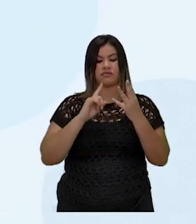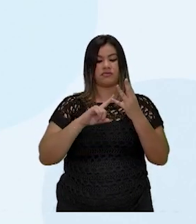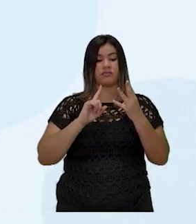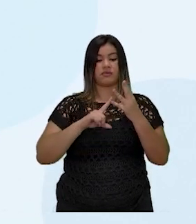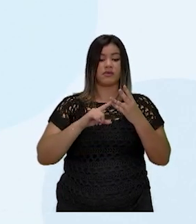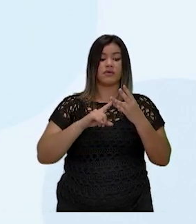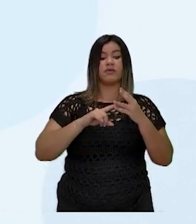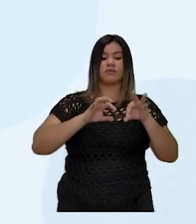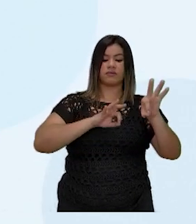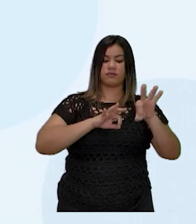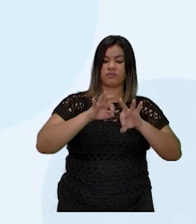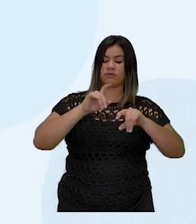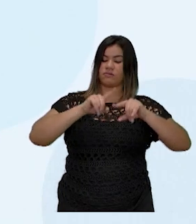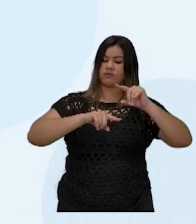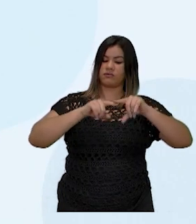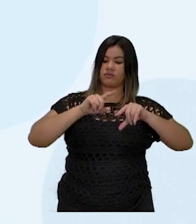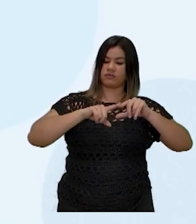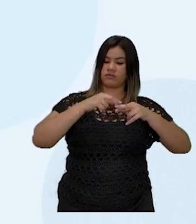É preciso